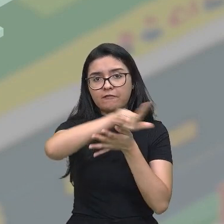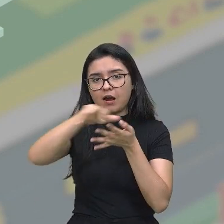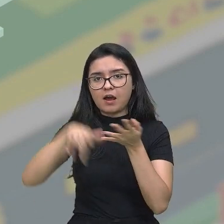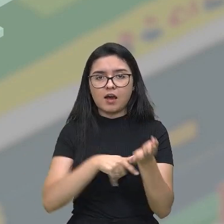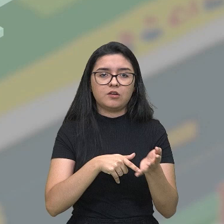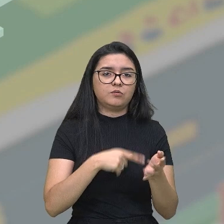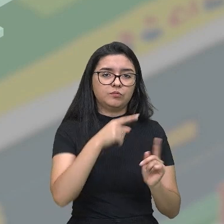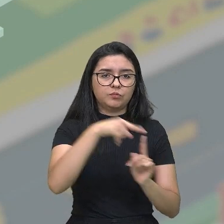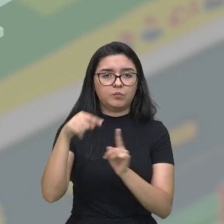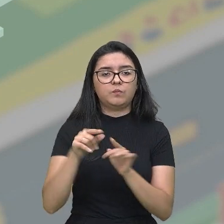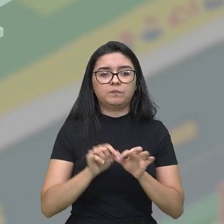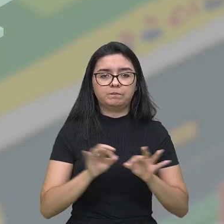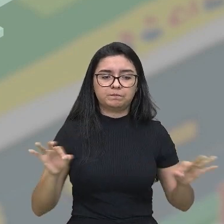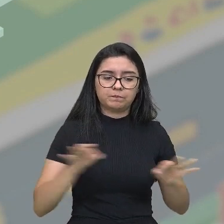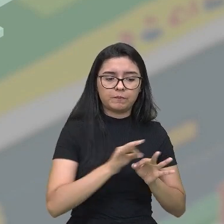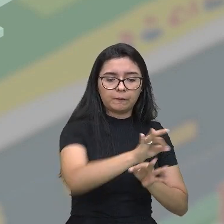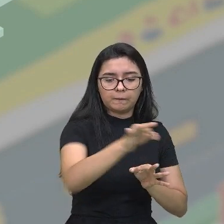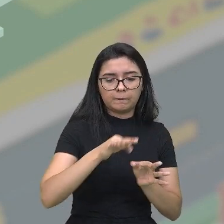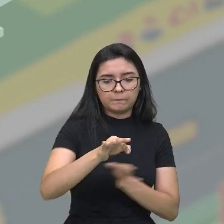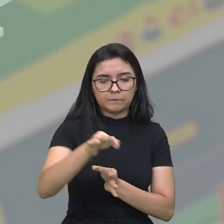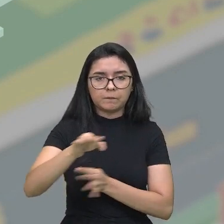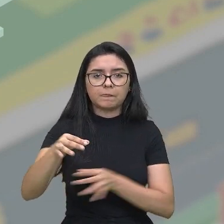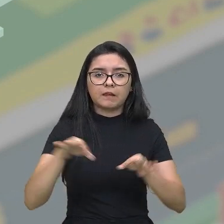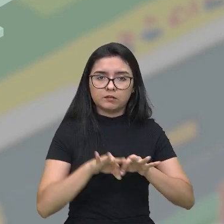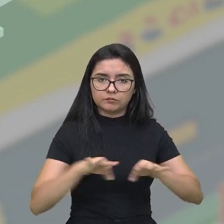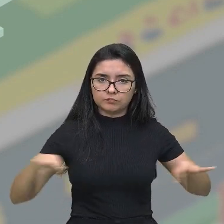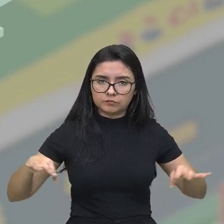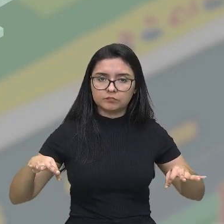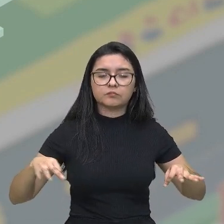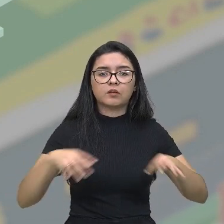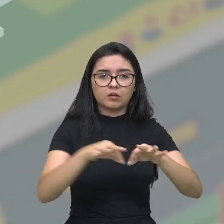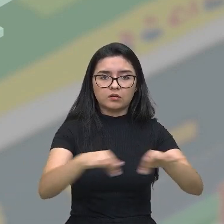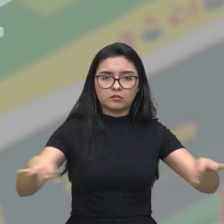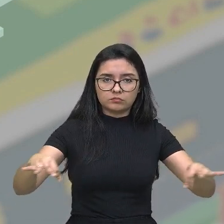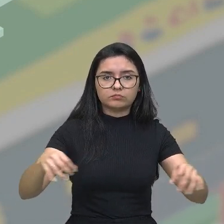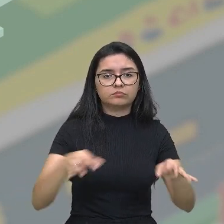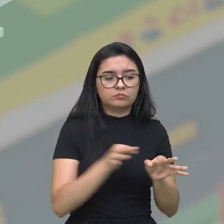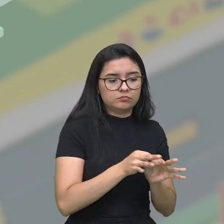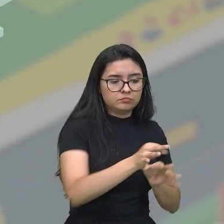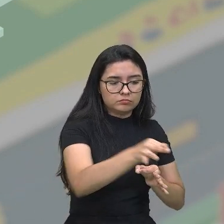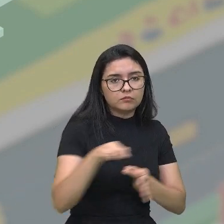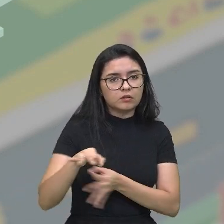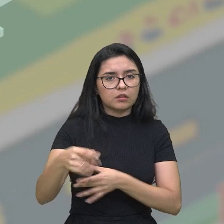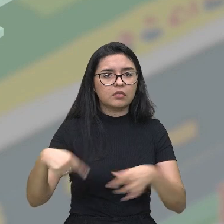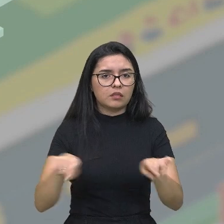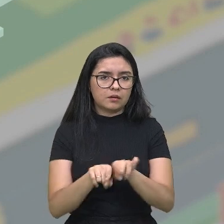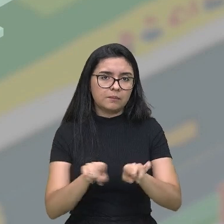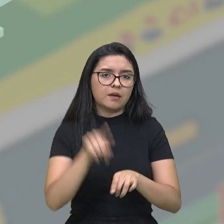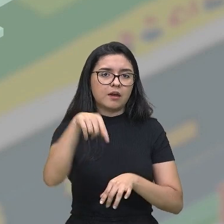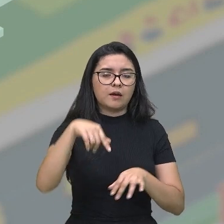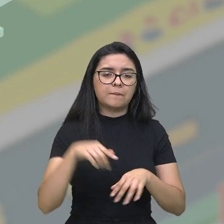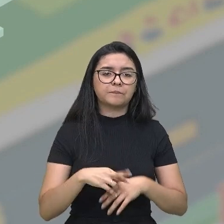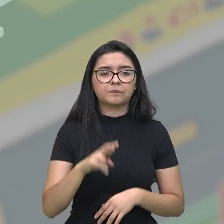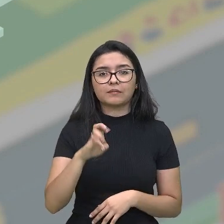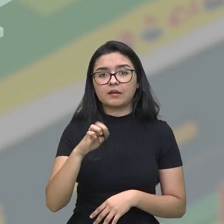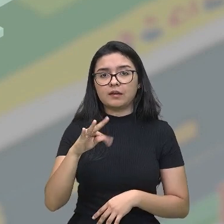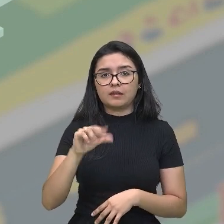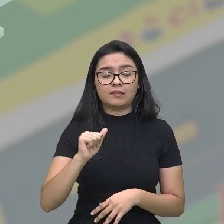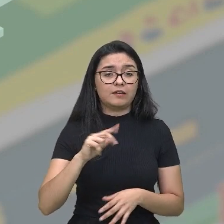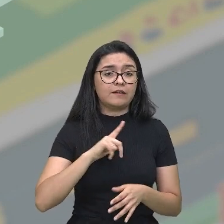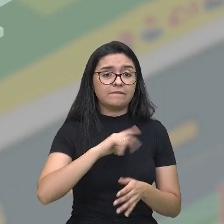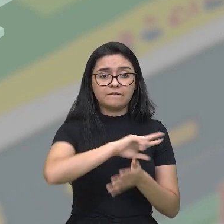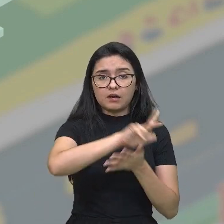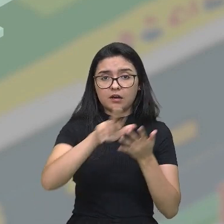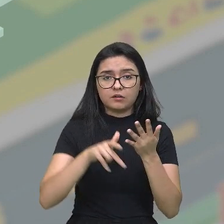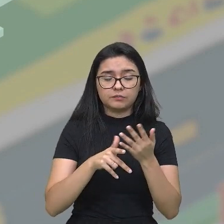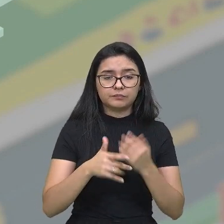segmentos de reta no campo de futebol. A lateral nos remete a um segmento de reta, a outra lateral, tá bom? Então, temos aí vários segmentos de reta, tá